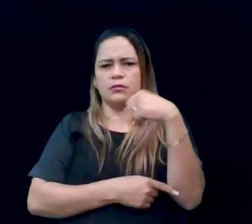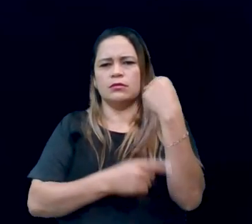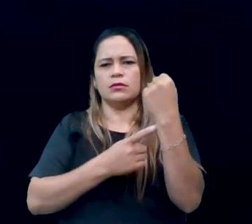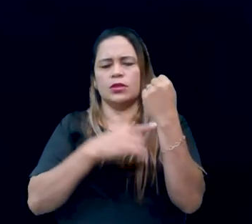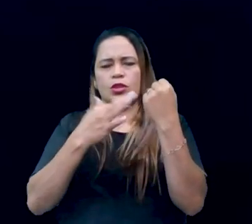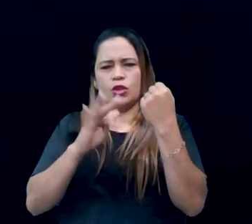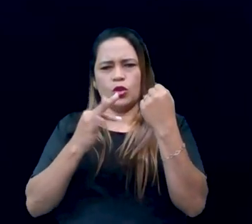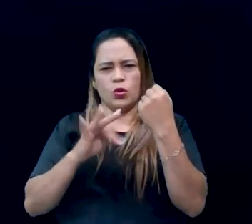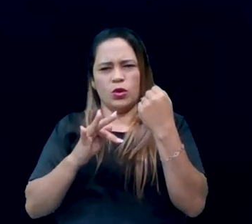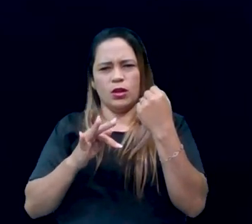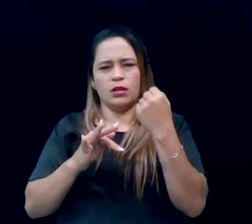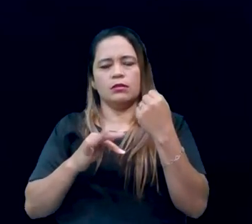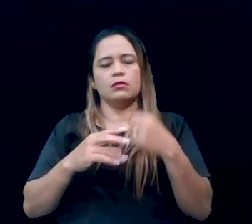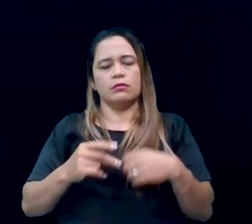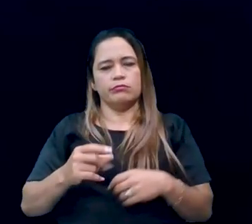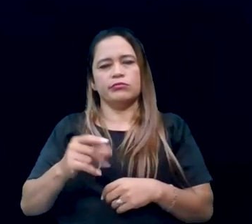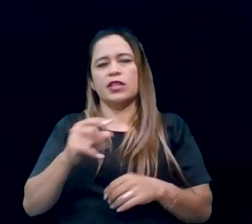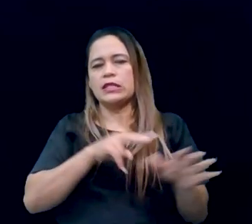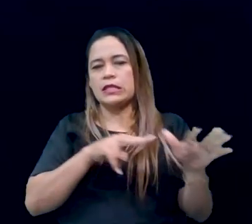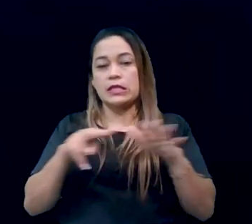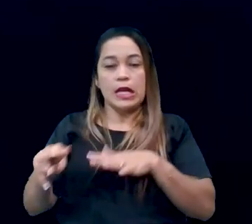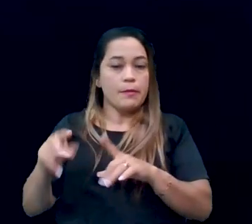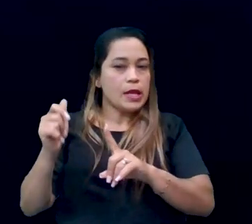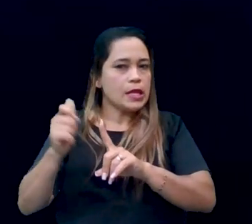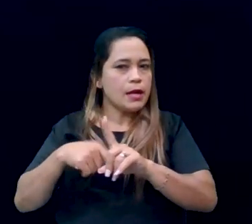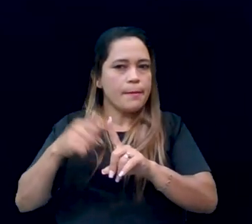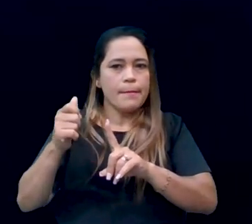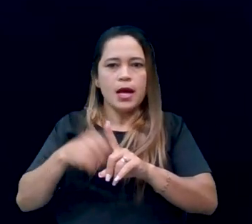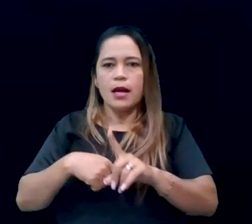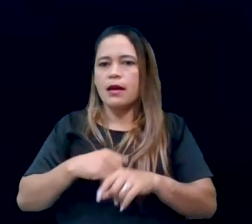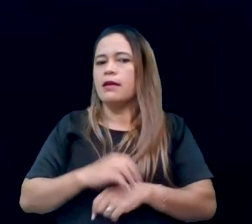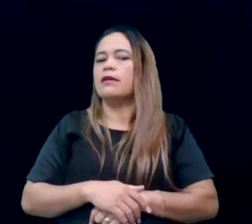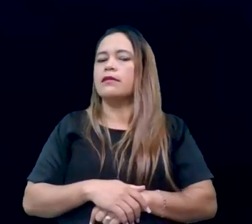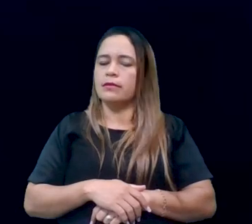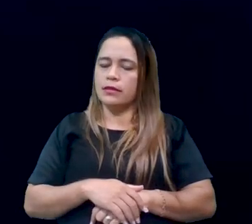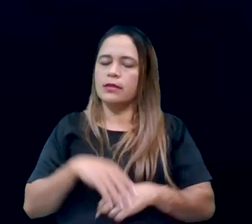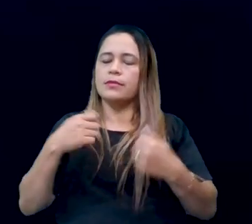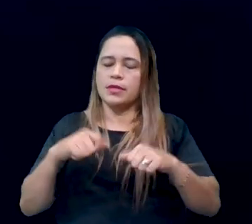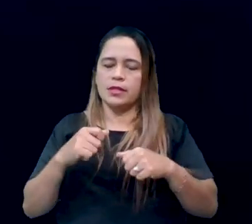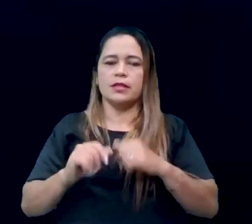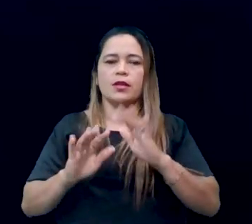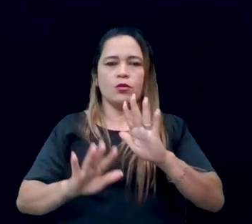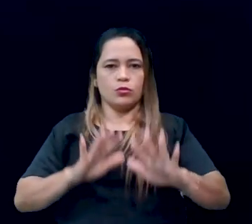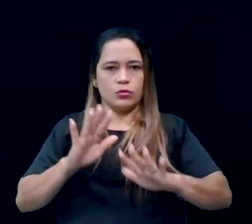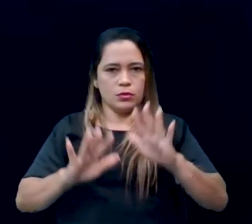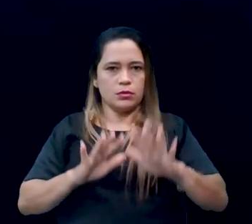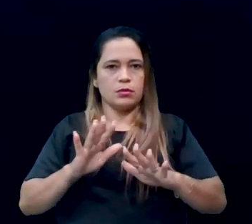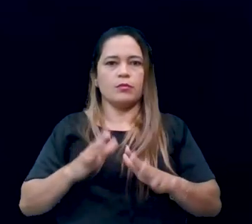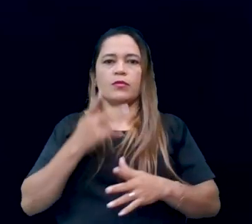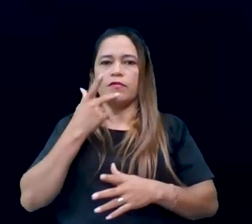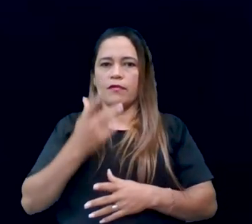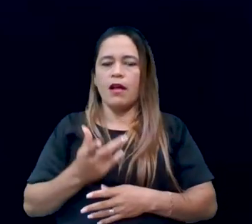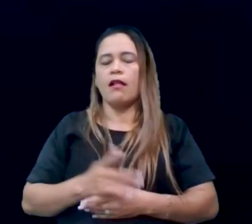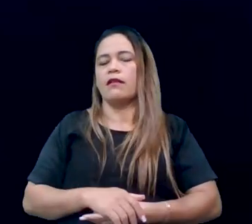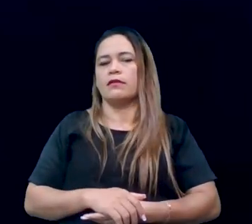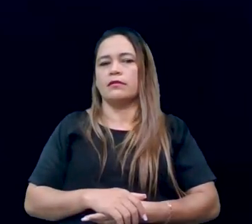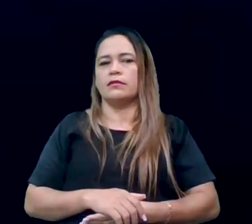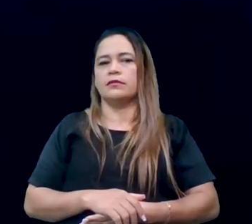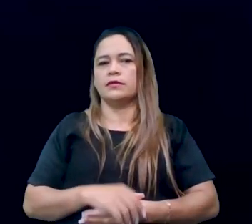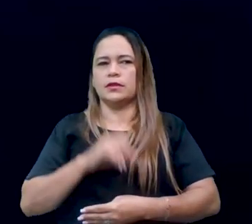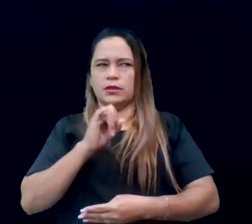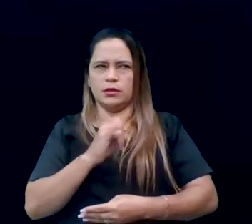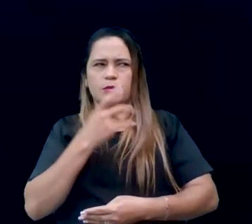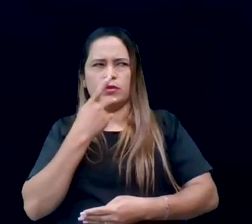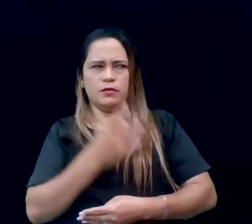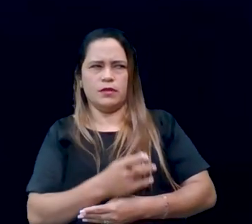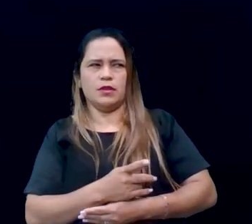dores nas articulações ao longo de semanas ou até meses, tá bom? Então a gente tem que ter cuidado e isso é uma coisa muito falada em questões. Se o cara estiver